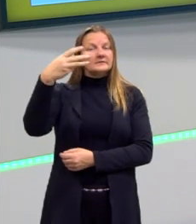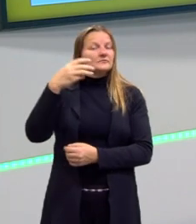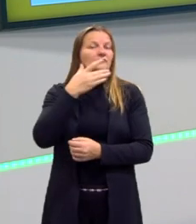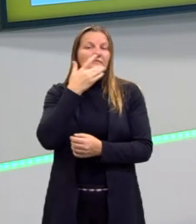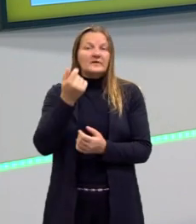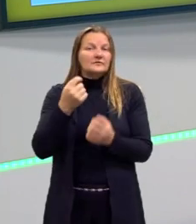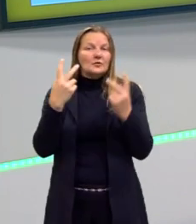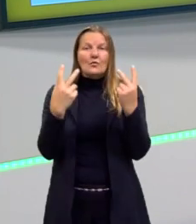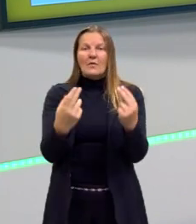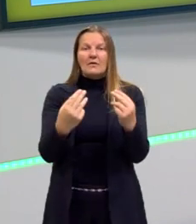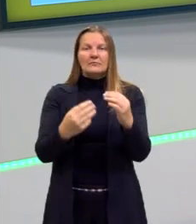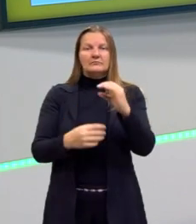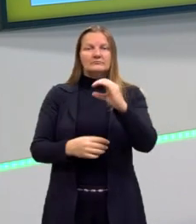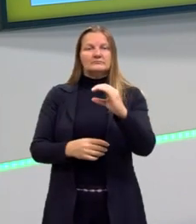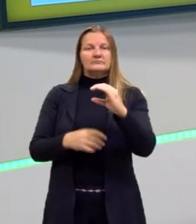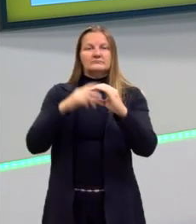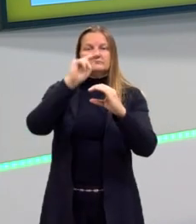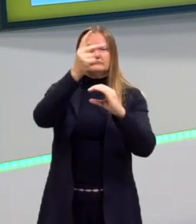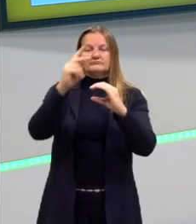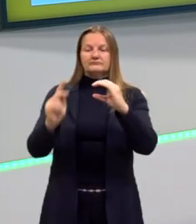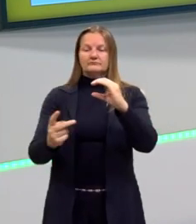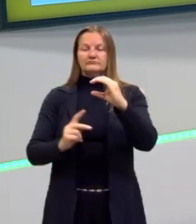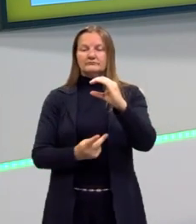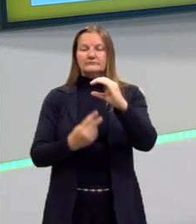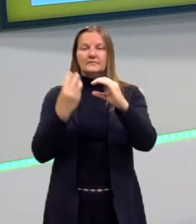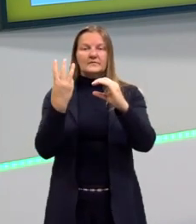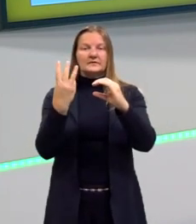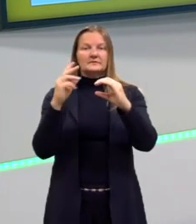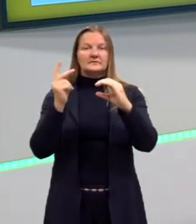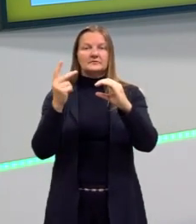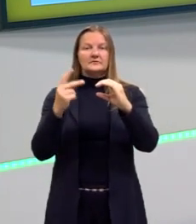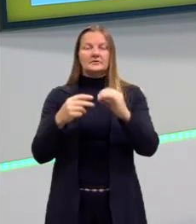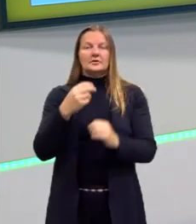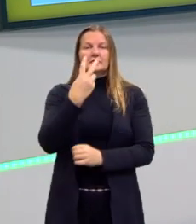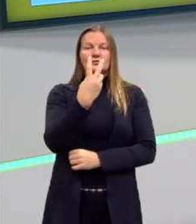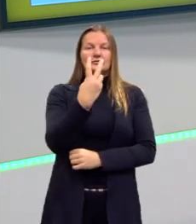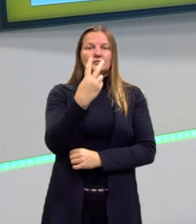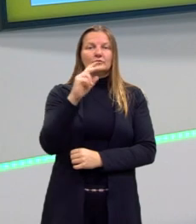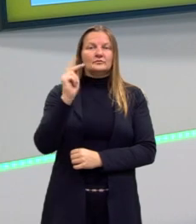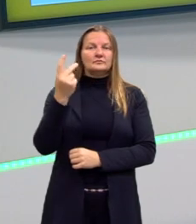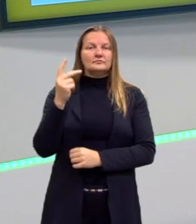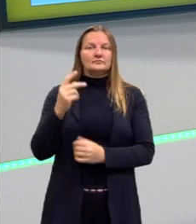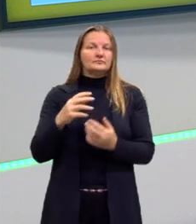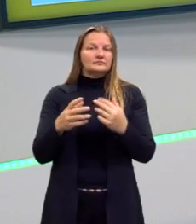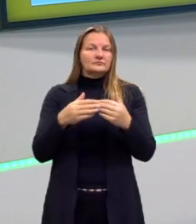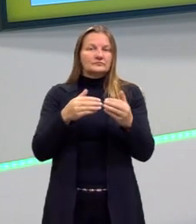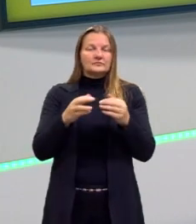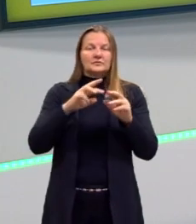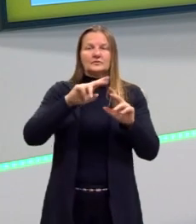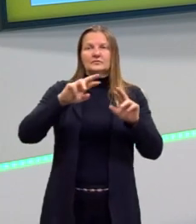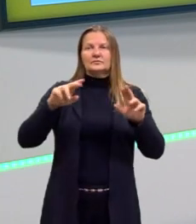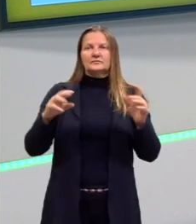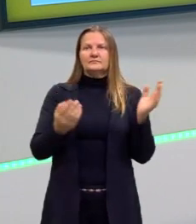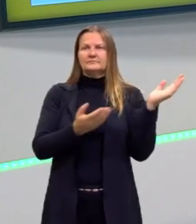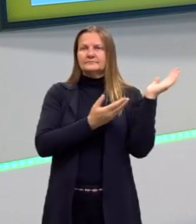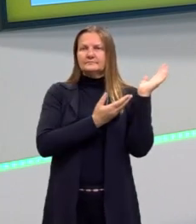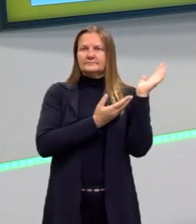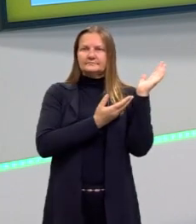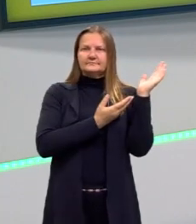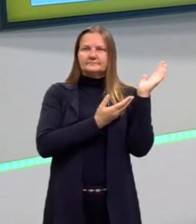simbolizando que ali eu tenho três átomos de hidrogênio que eu tenho dois átomos de hidrogênio 223